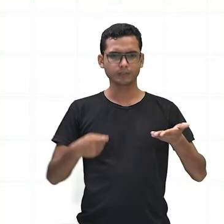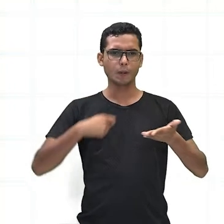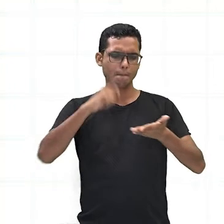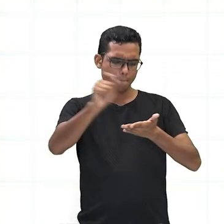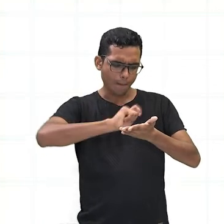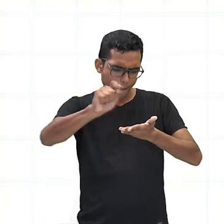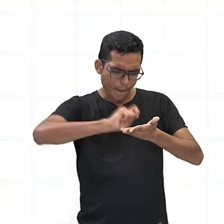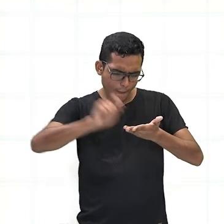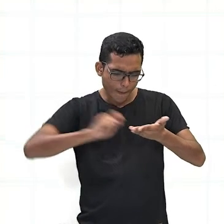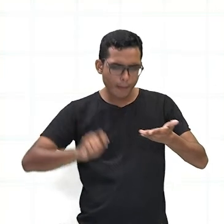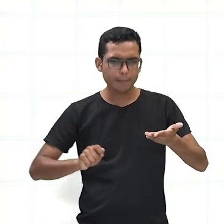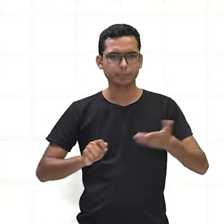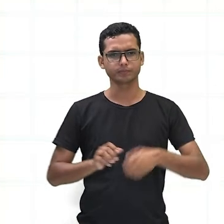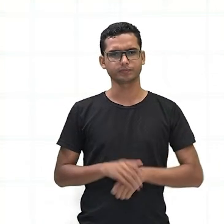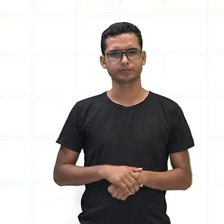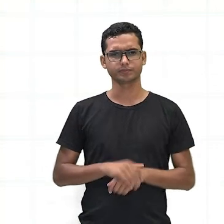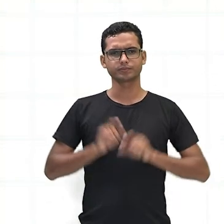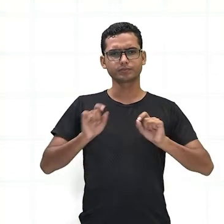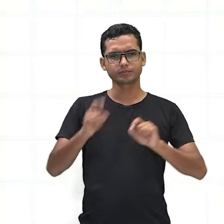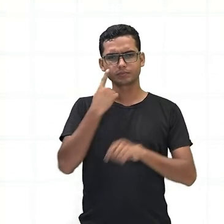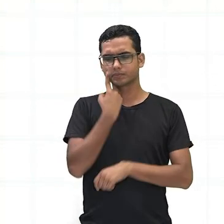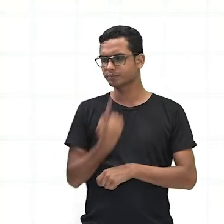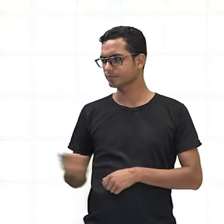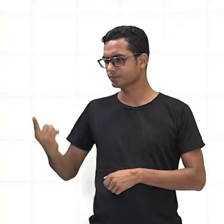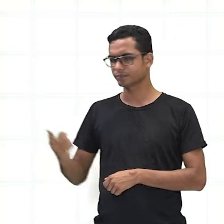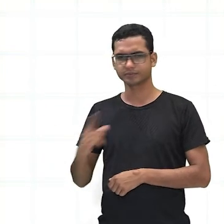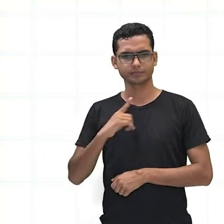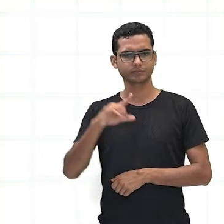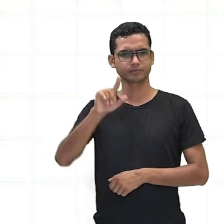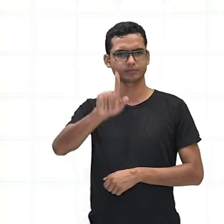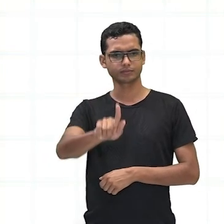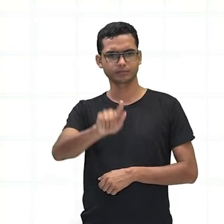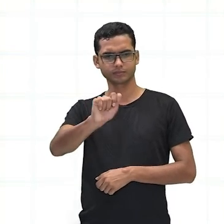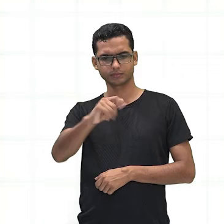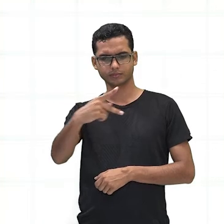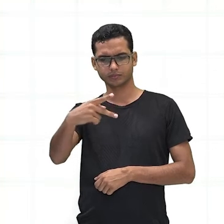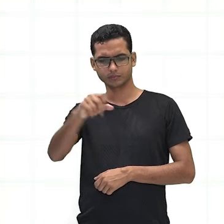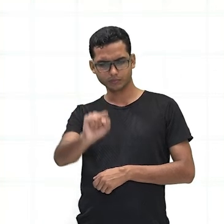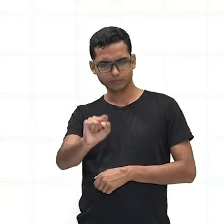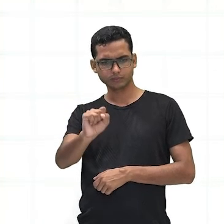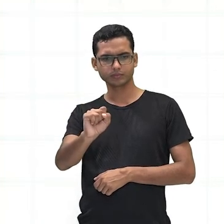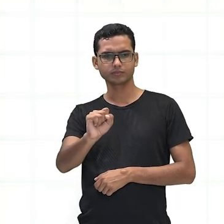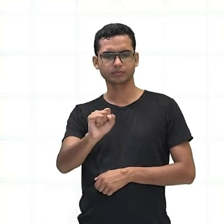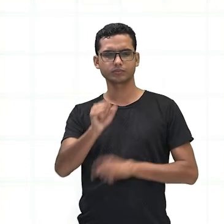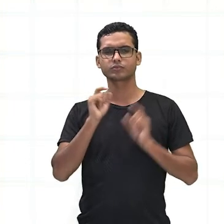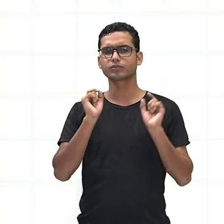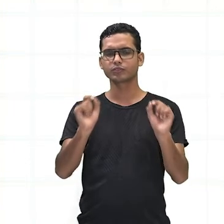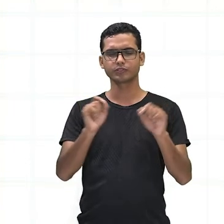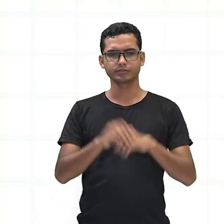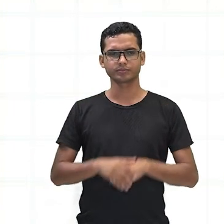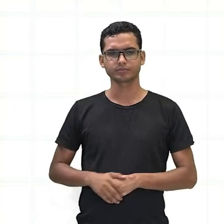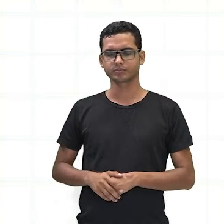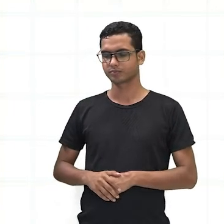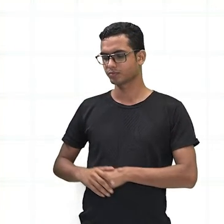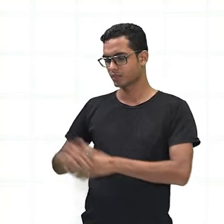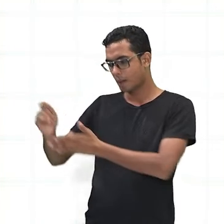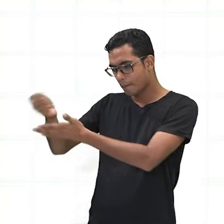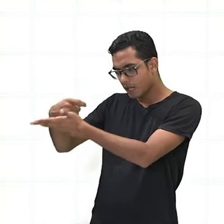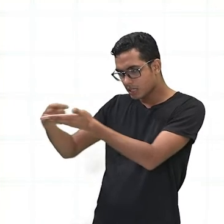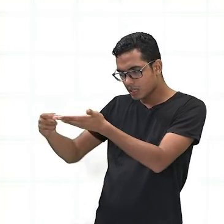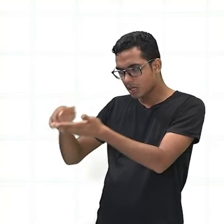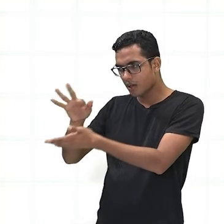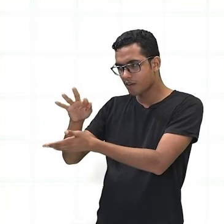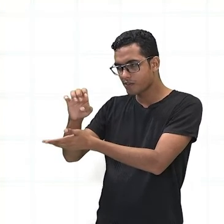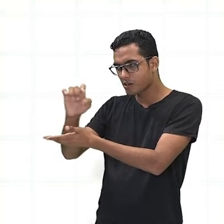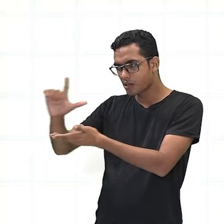Preencher the gaps. Então, apareceu a palavra gaps, é os espaços. Então, fill junto com gaps, certo?